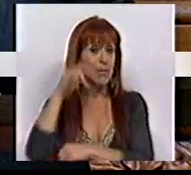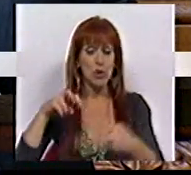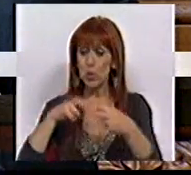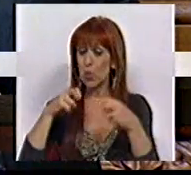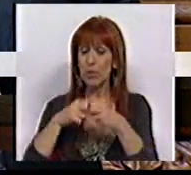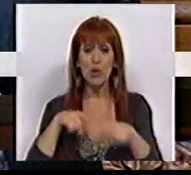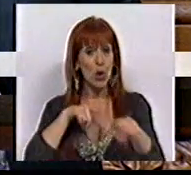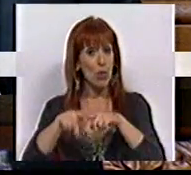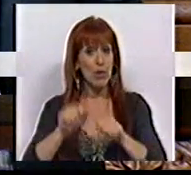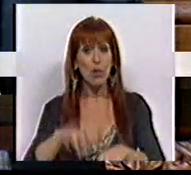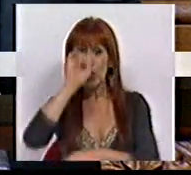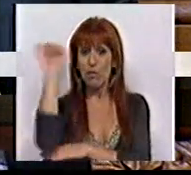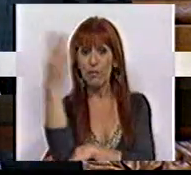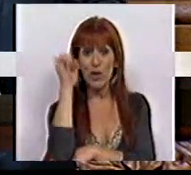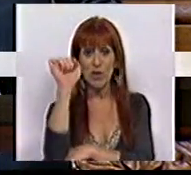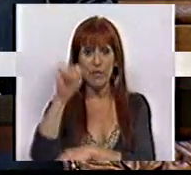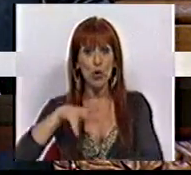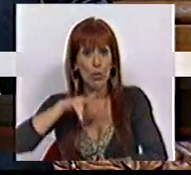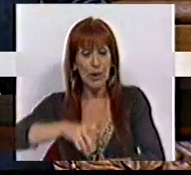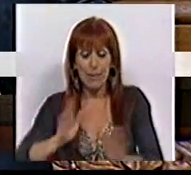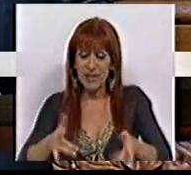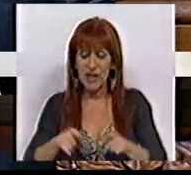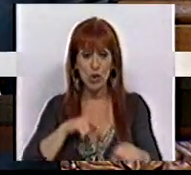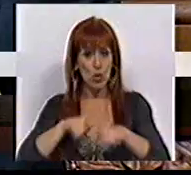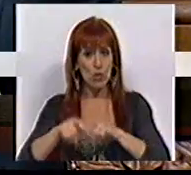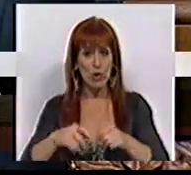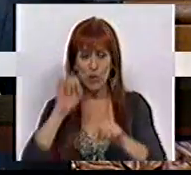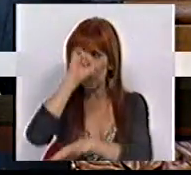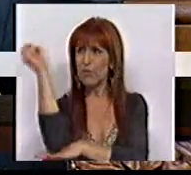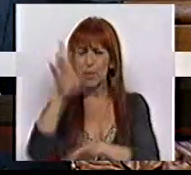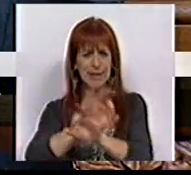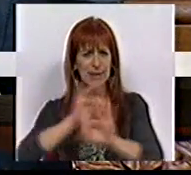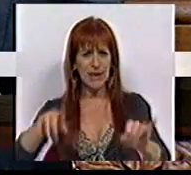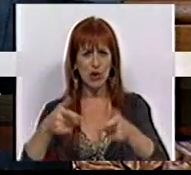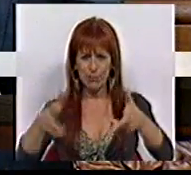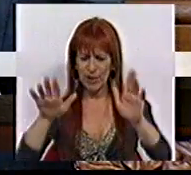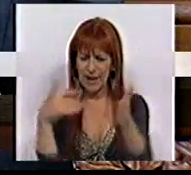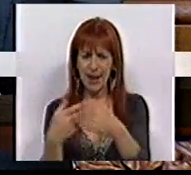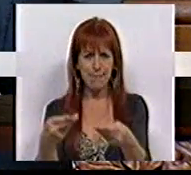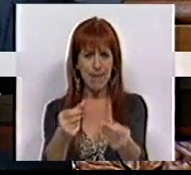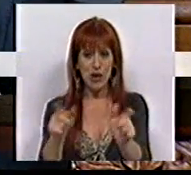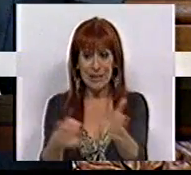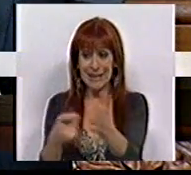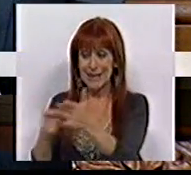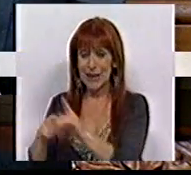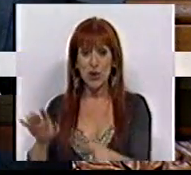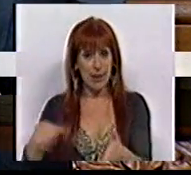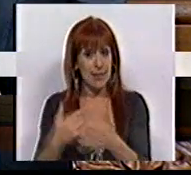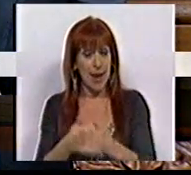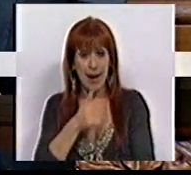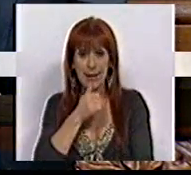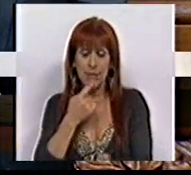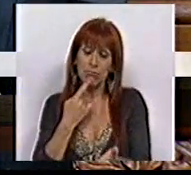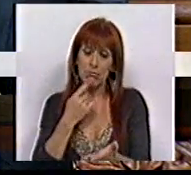um problema de política florestal. O país precisa de uma política florestal séria que disponibilize os meios adequados e tome as